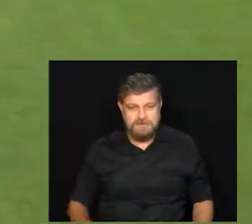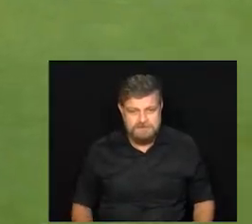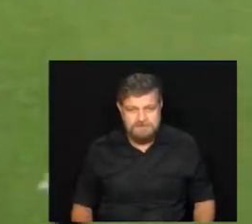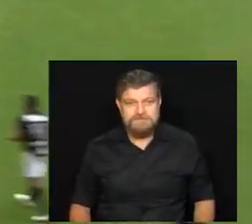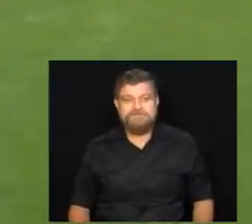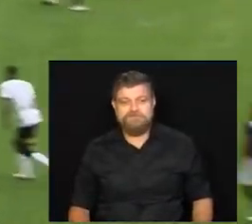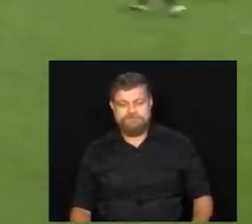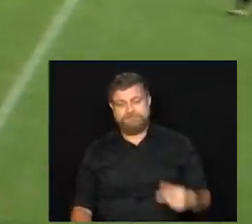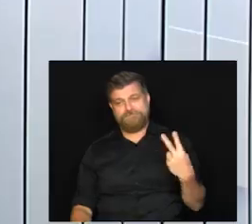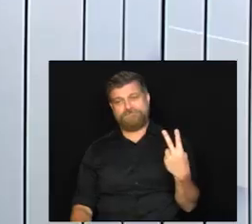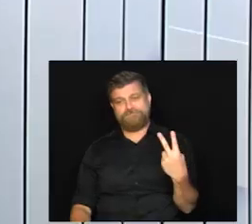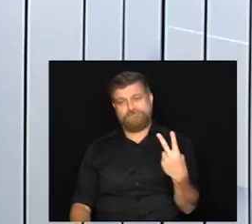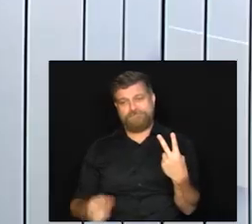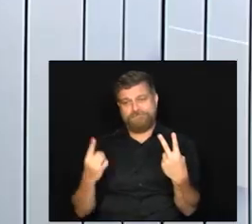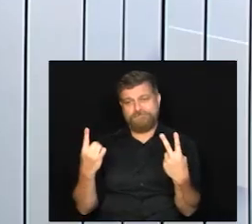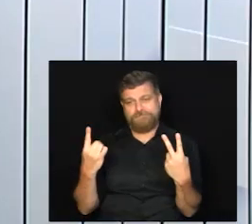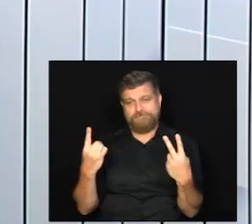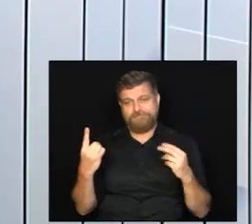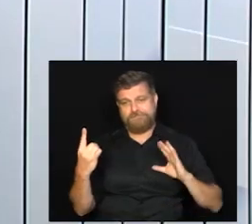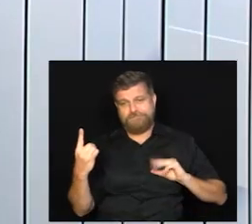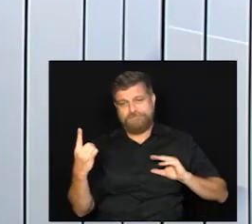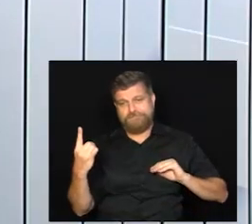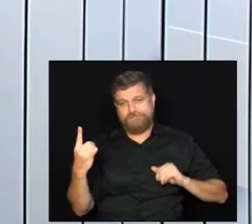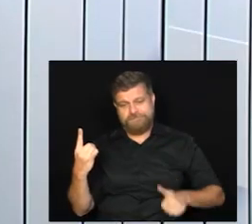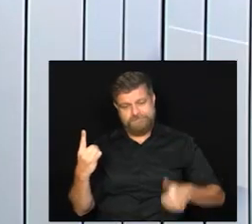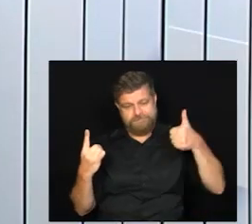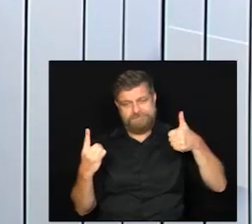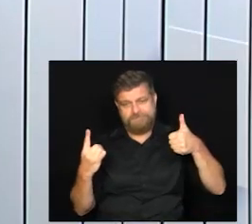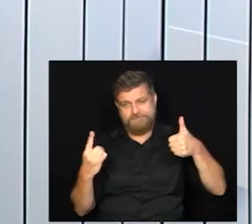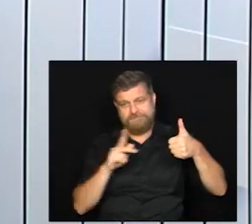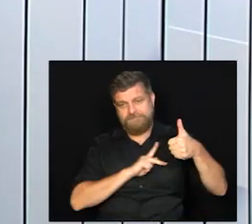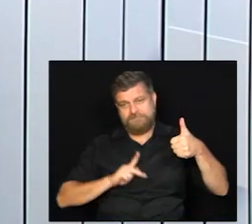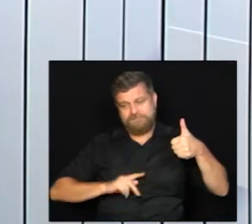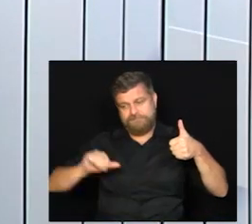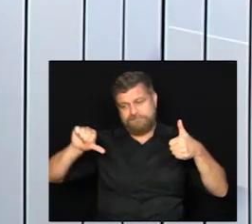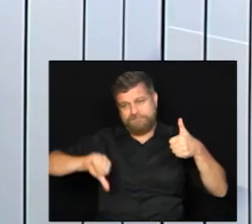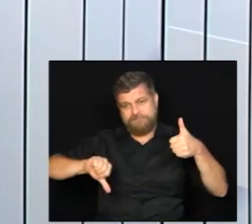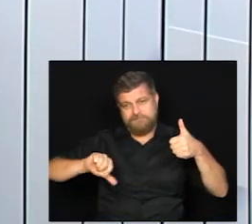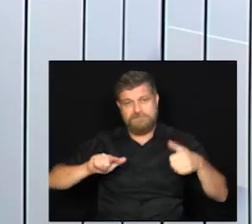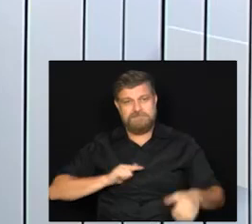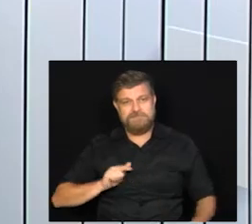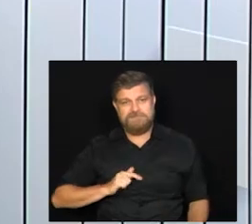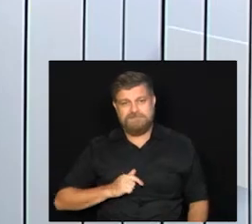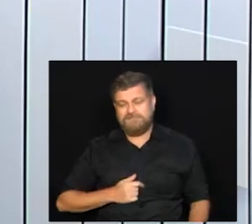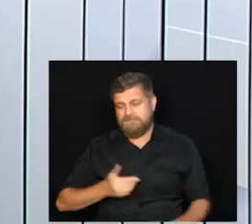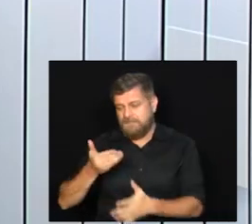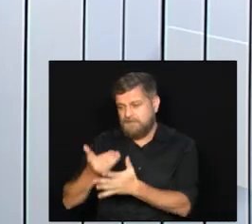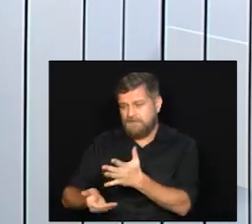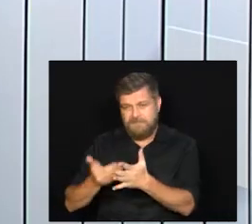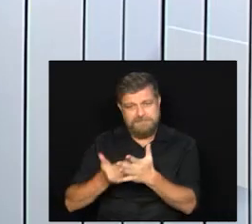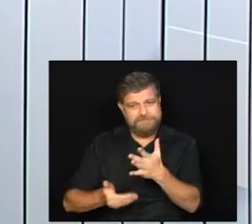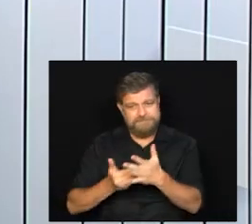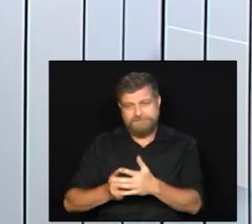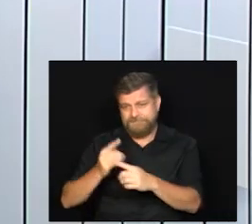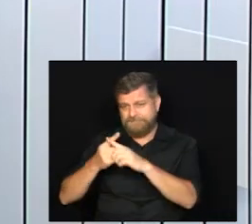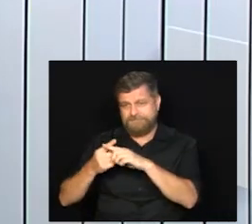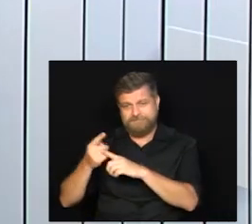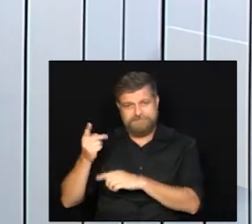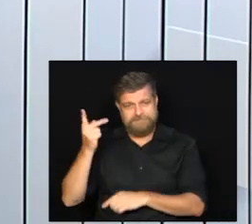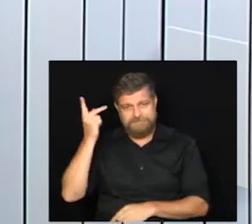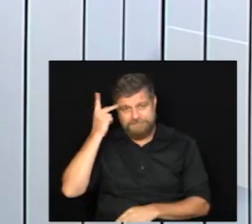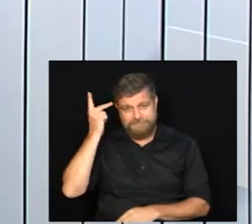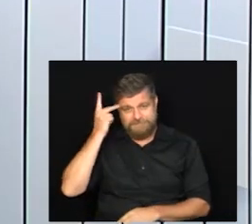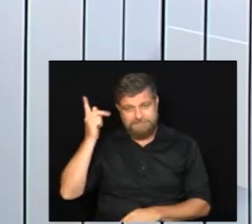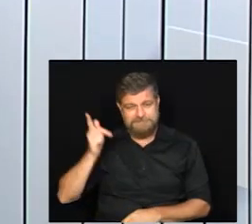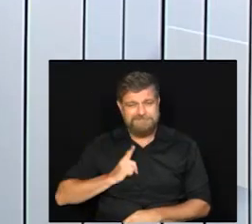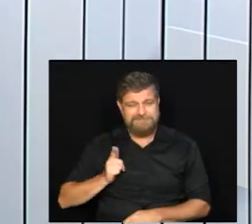virada. Corinthians 2, Ponte Preta 1. A Macaca segue sem vencer no estadual, numa situação muito difícil